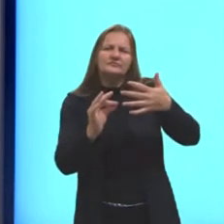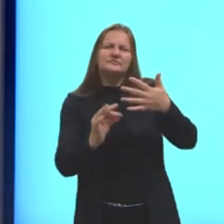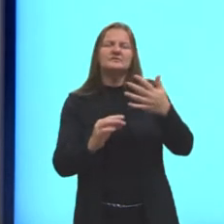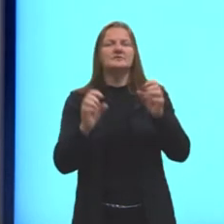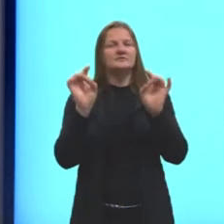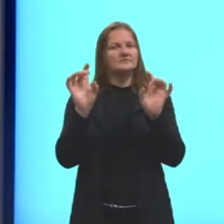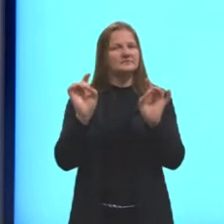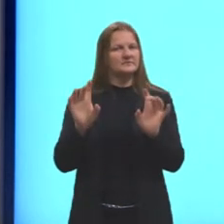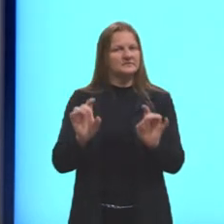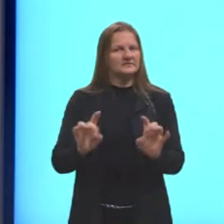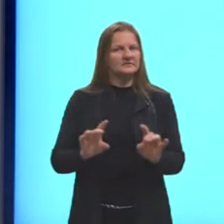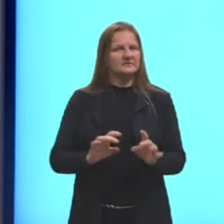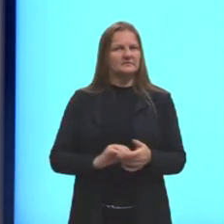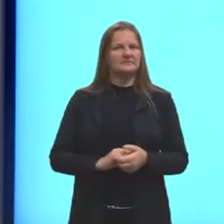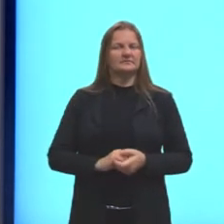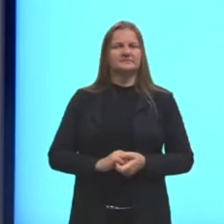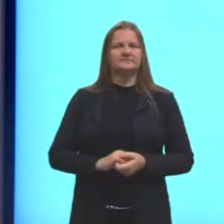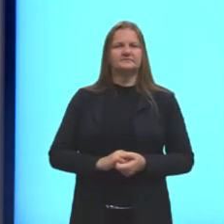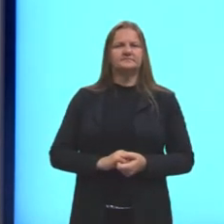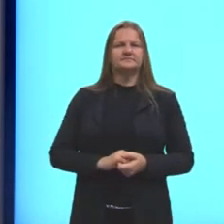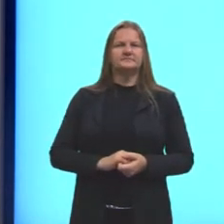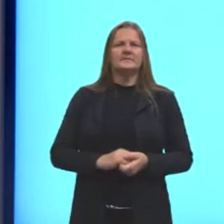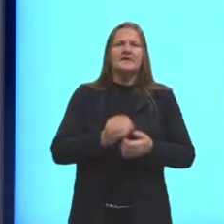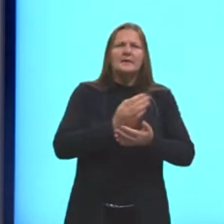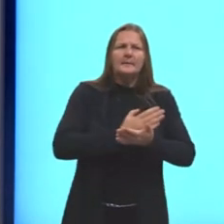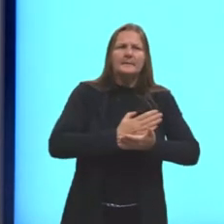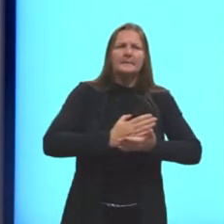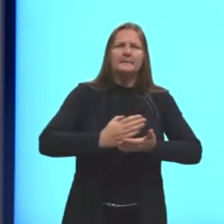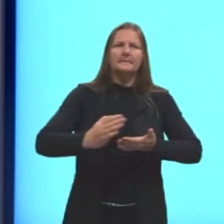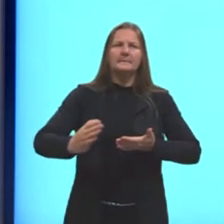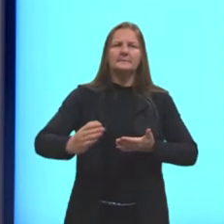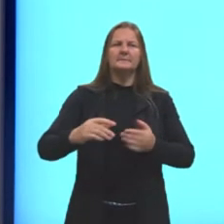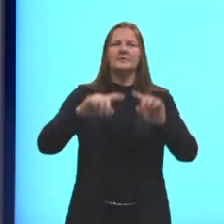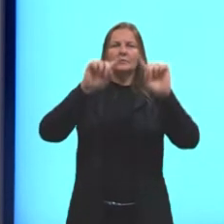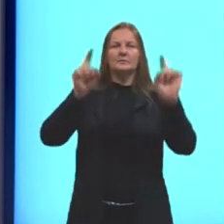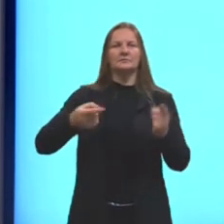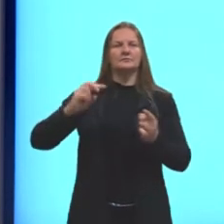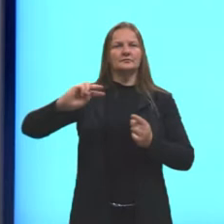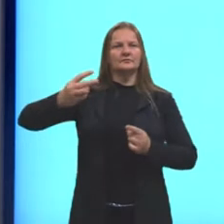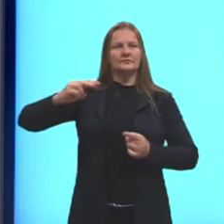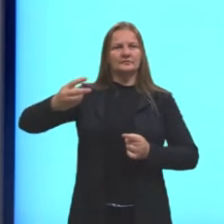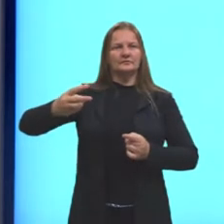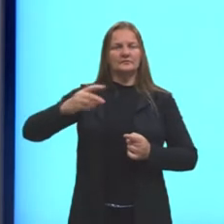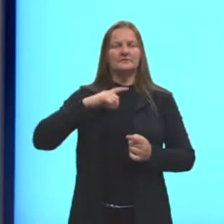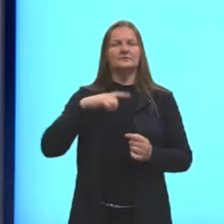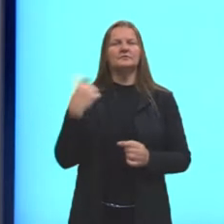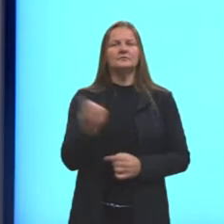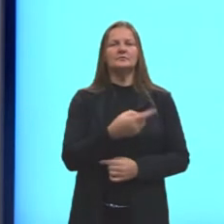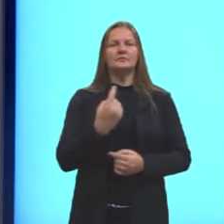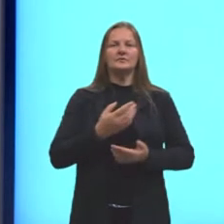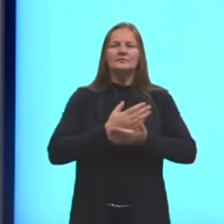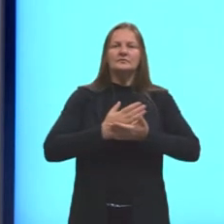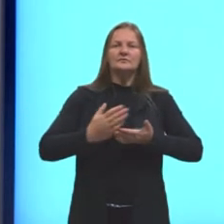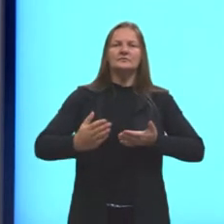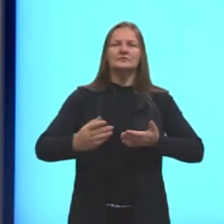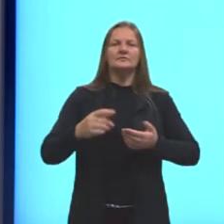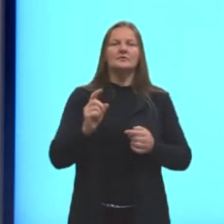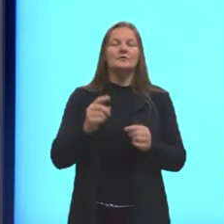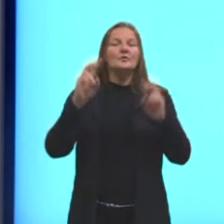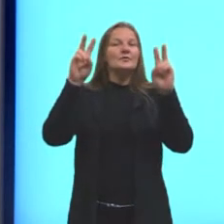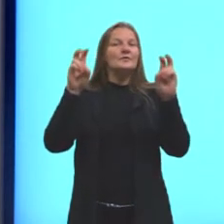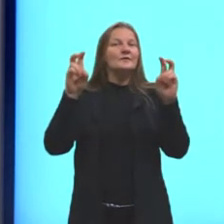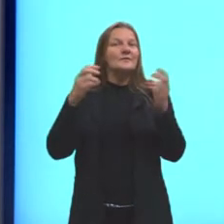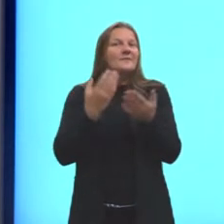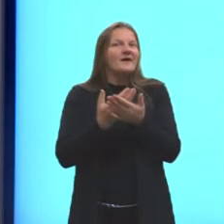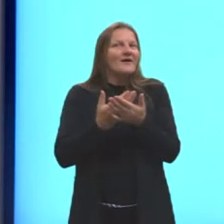especiais Bom a partir dos produtos notáveis nós vamos hoje para o